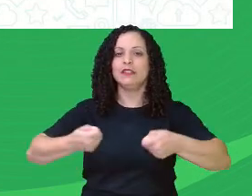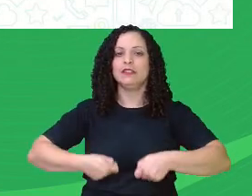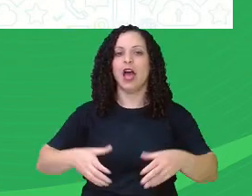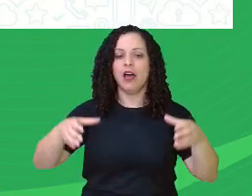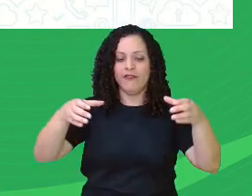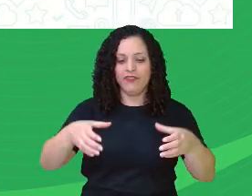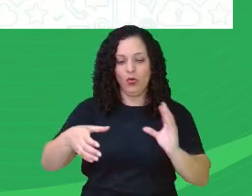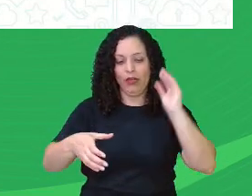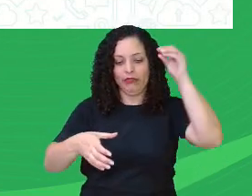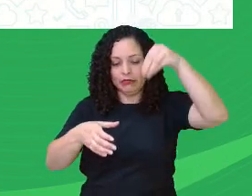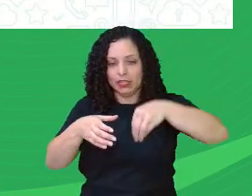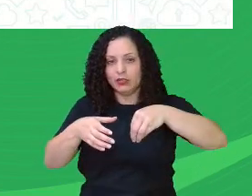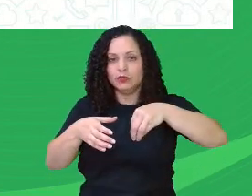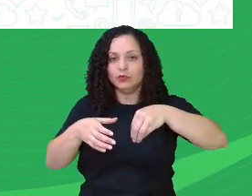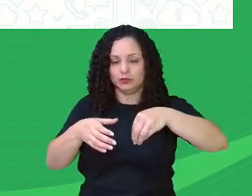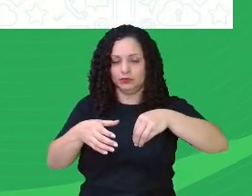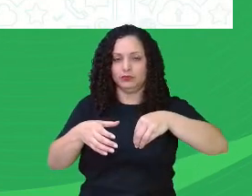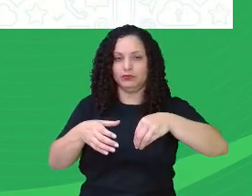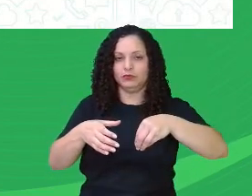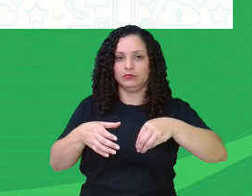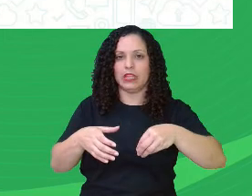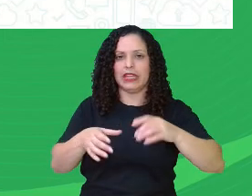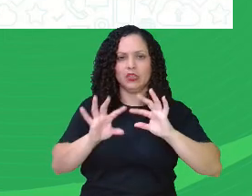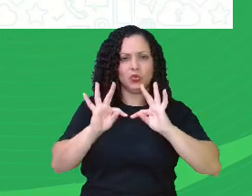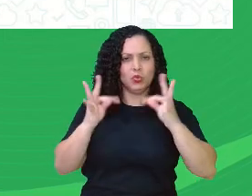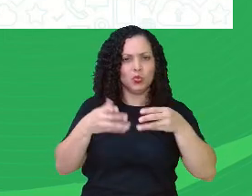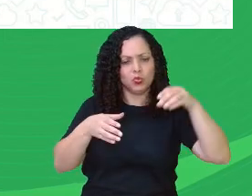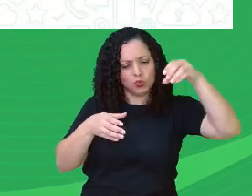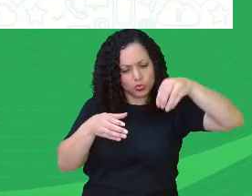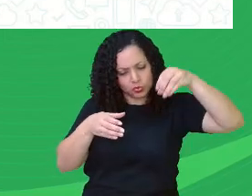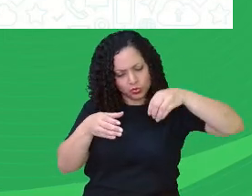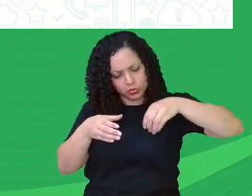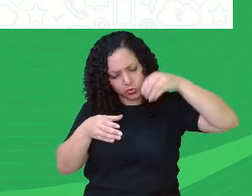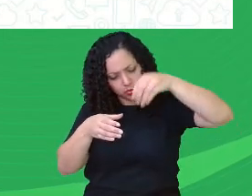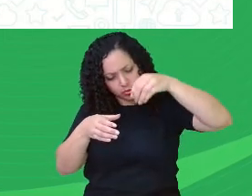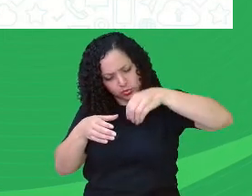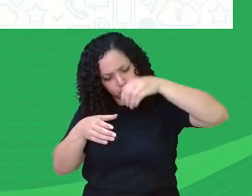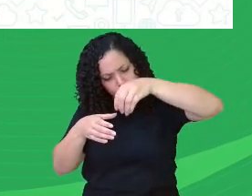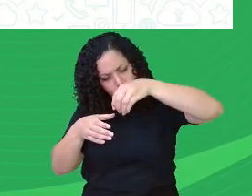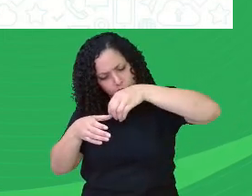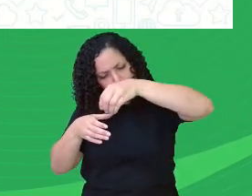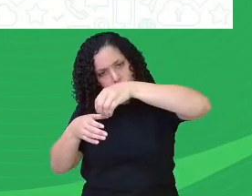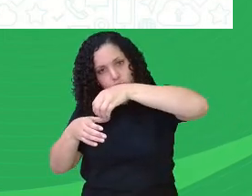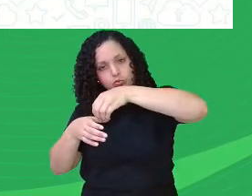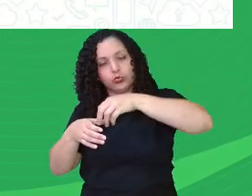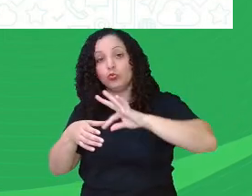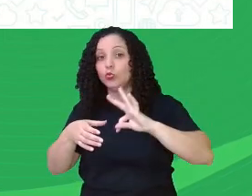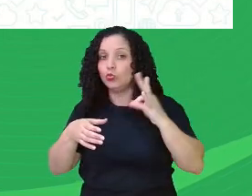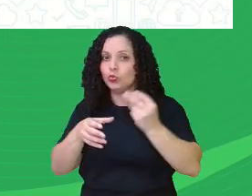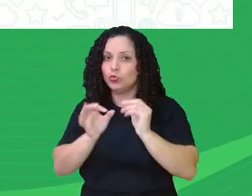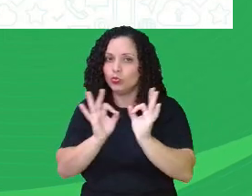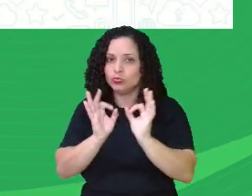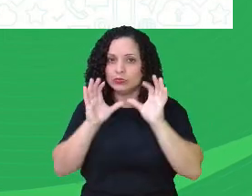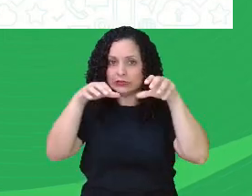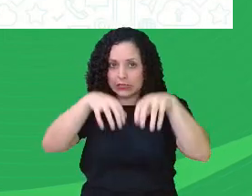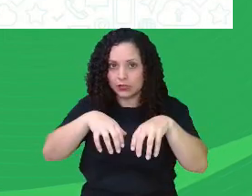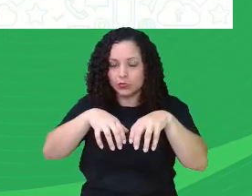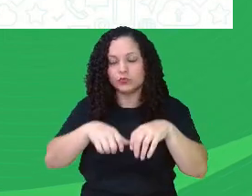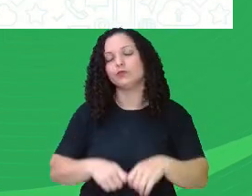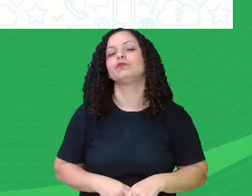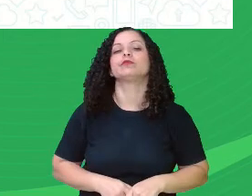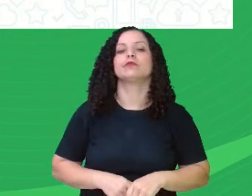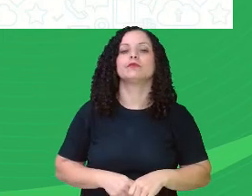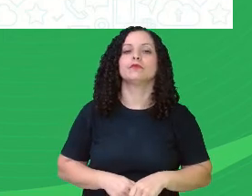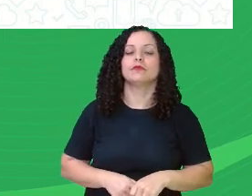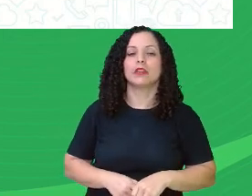da figura abaixo para não sobrar nenhum espaço interno. Como o cubo já é 1 centímetro, então quando eu for dividir, não precisa nem dividir, porque já vai